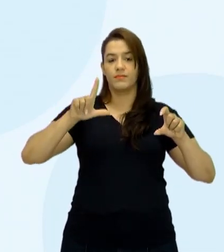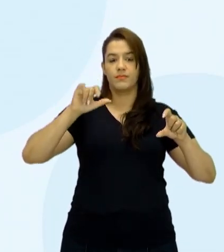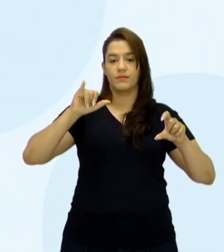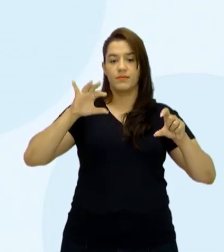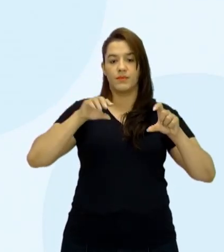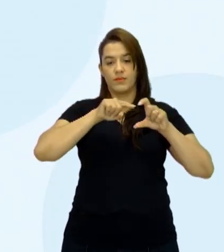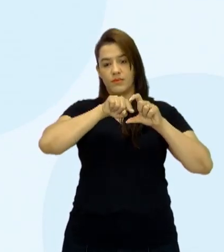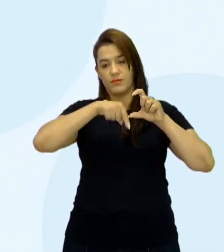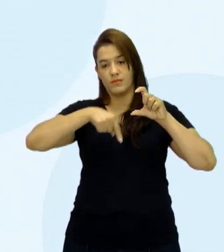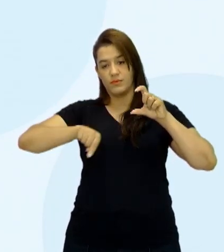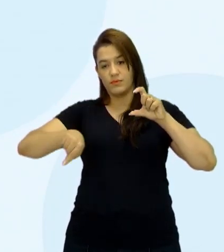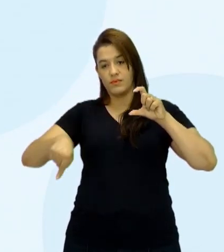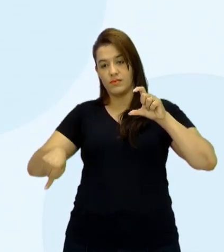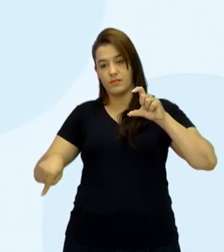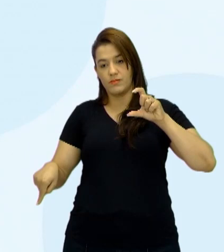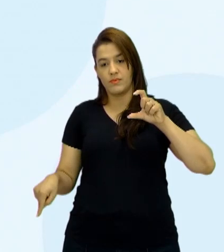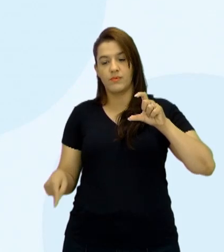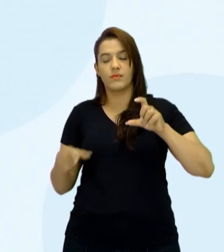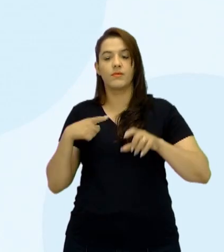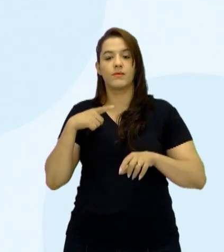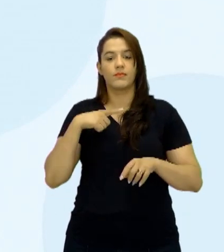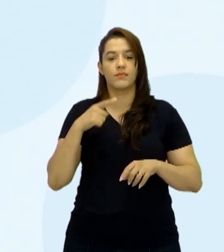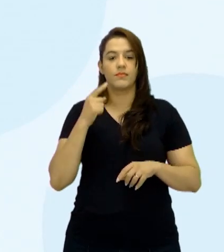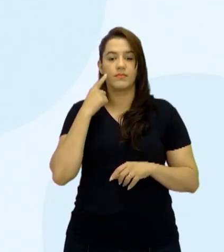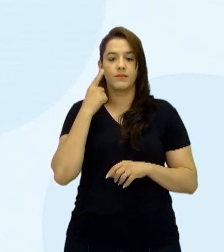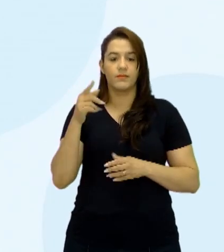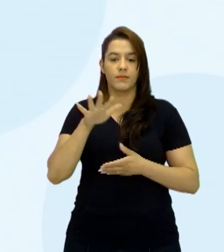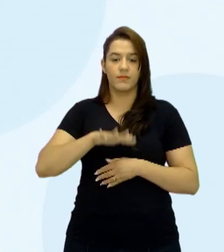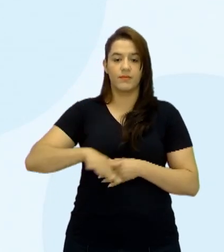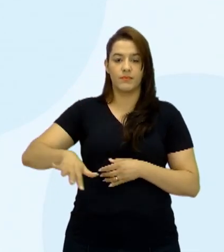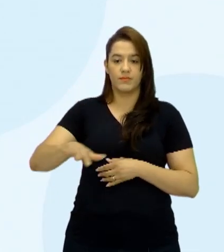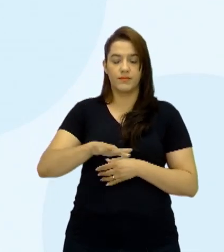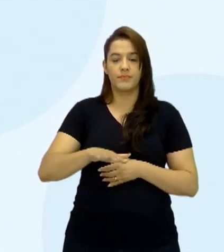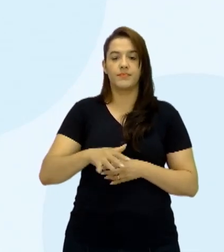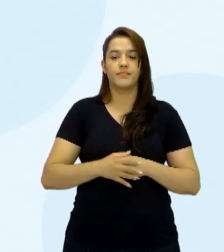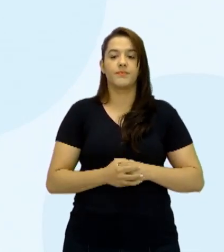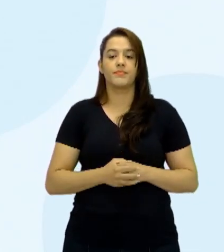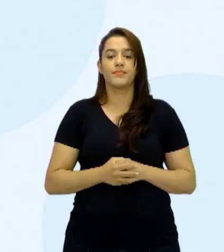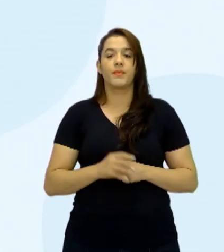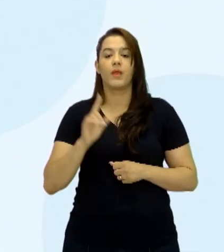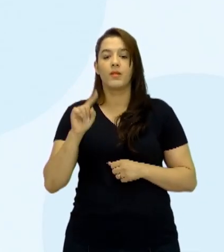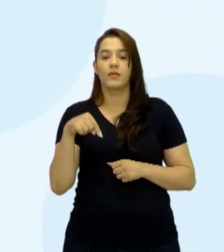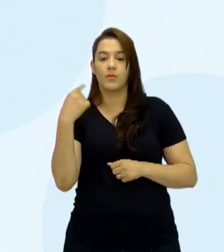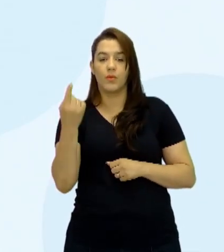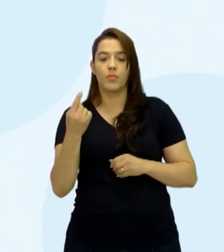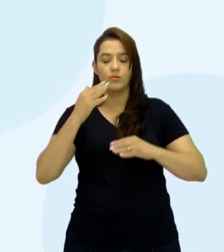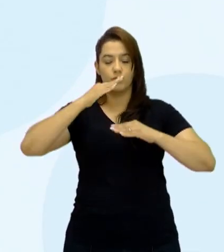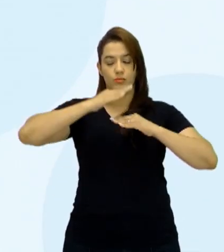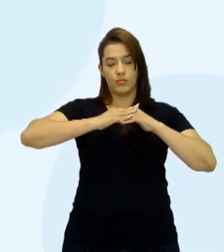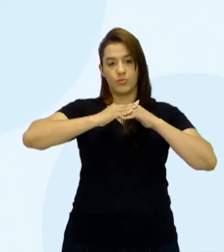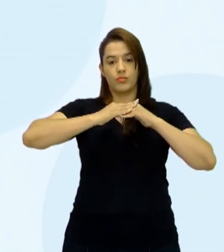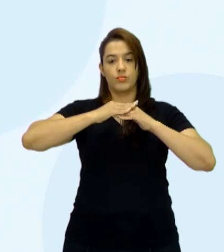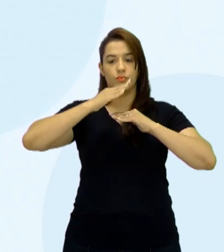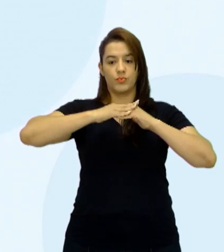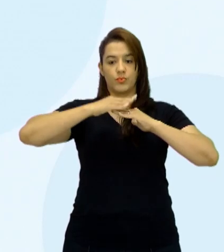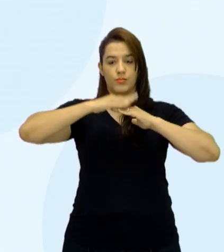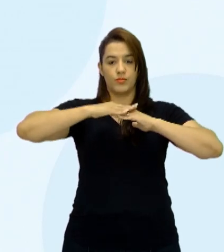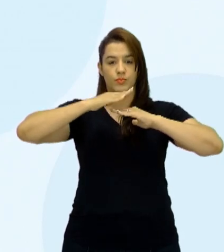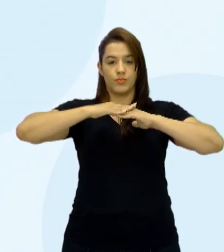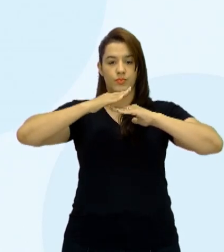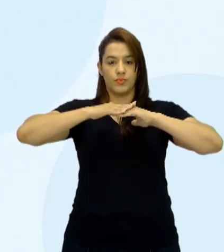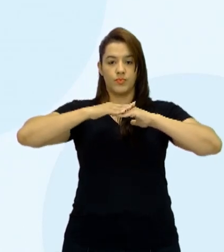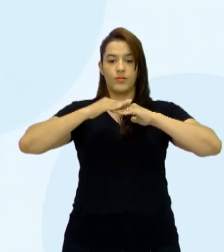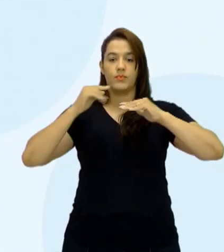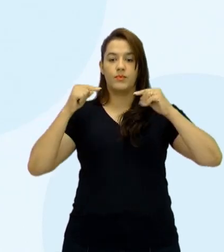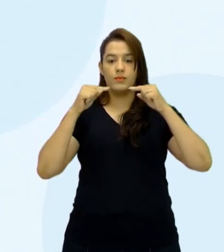se aprofundando um pouquinho no magma ali, na região magmática, e uma outra placa ali, batendo nela, está vendo uma setinha que